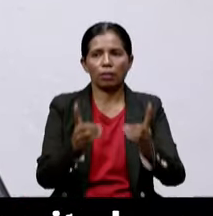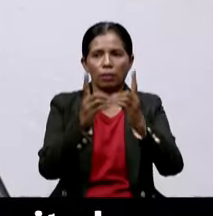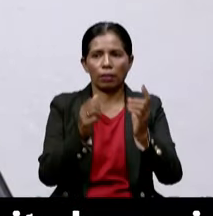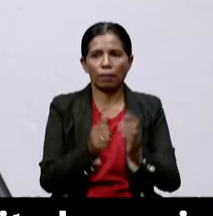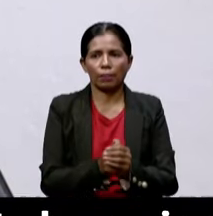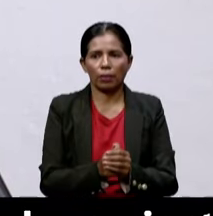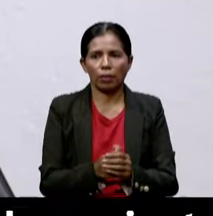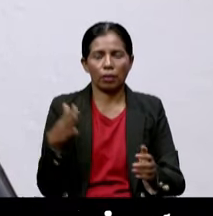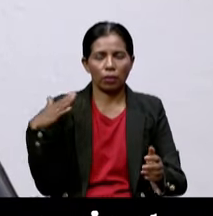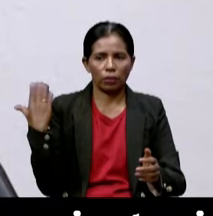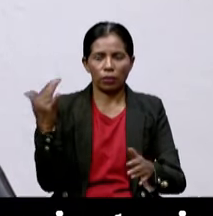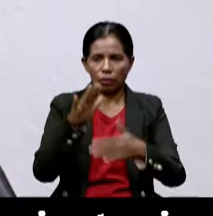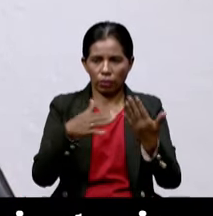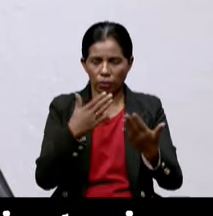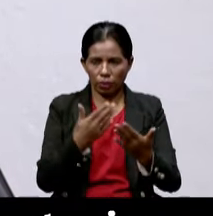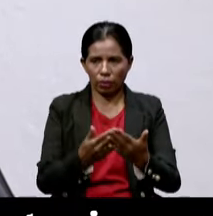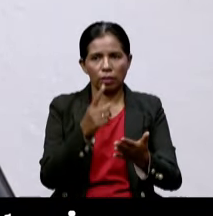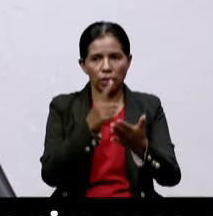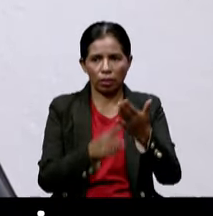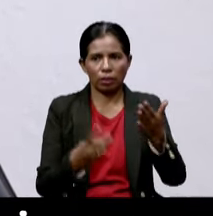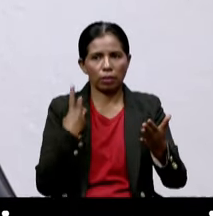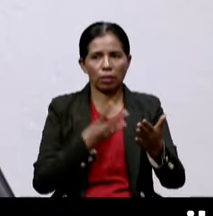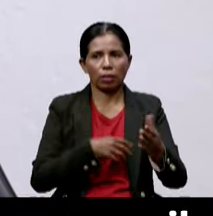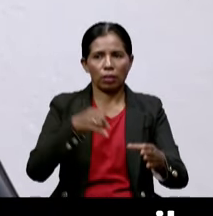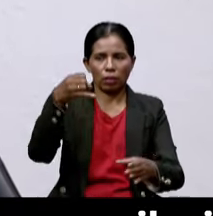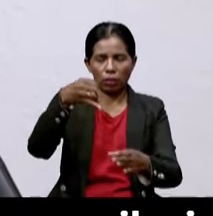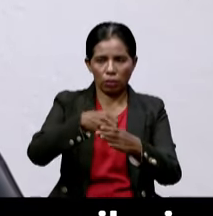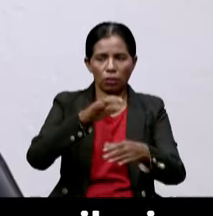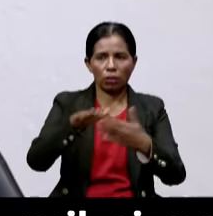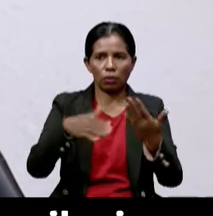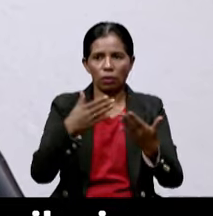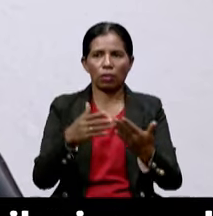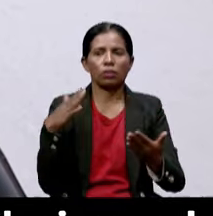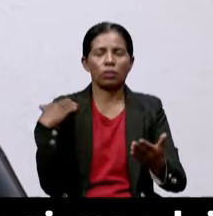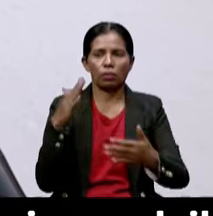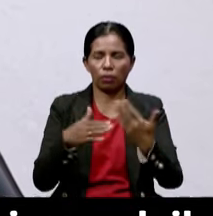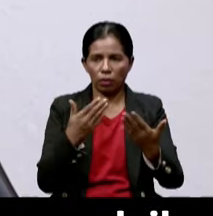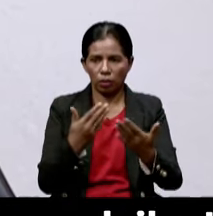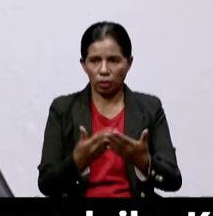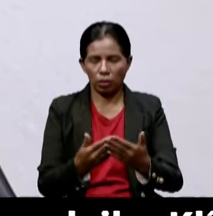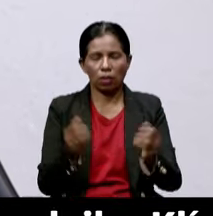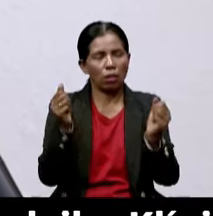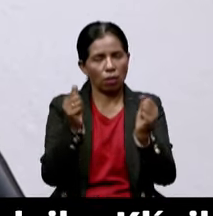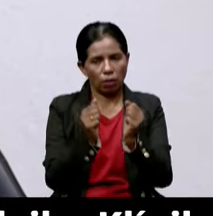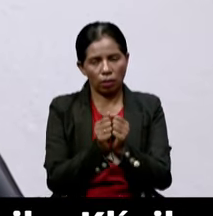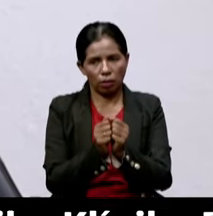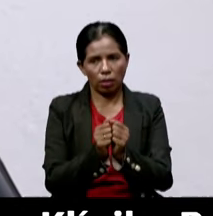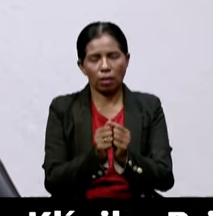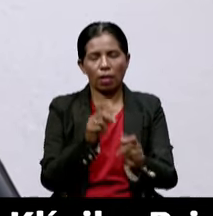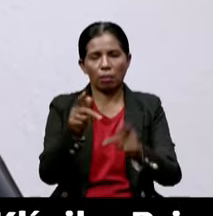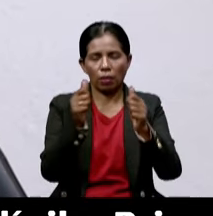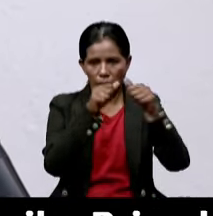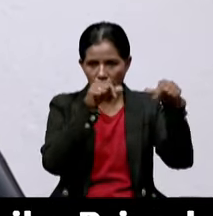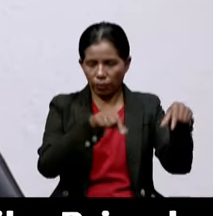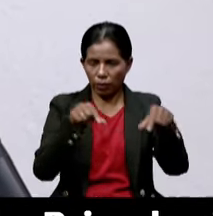jovem sira nebe maka saída, mebe, ite inclui ho tu queras fila fali, jovem hirak nebe maka ho diversidade. Hanesang ema ho